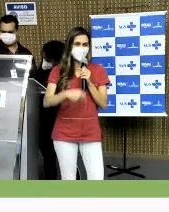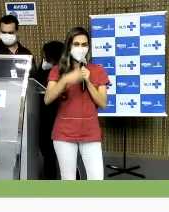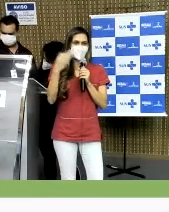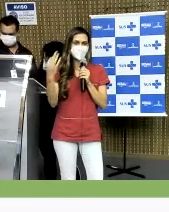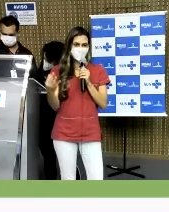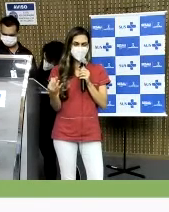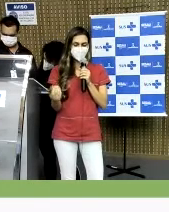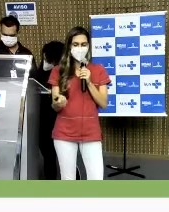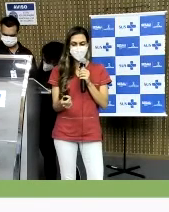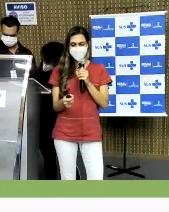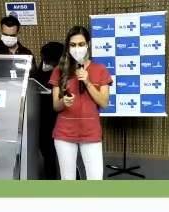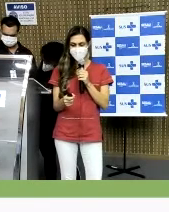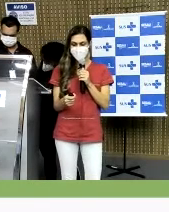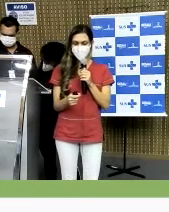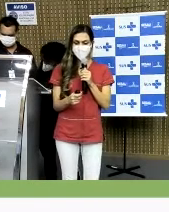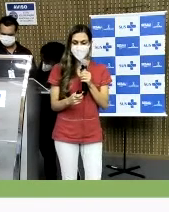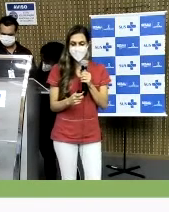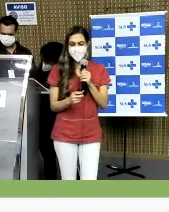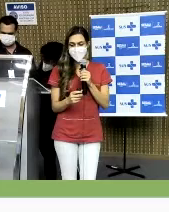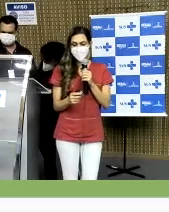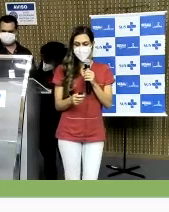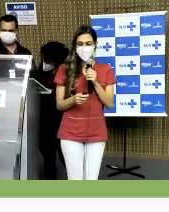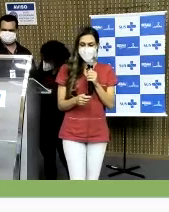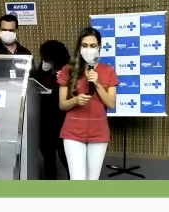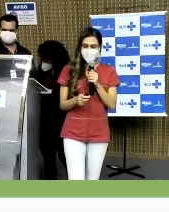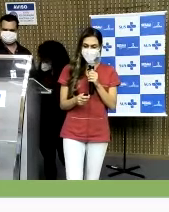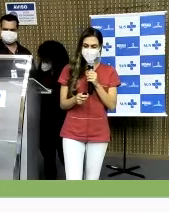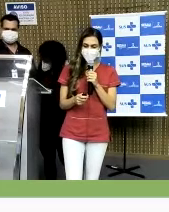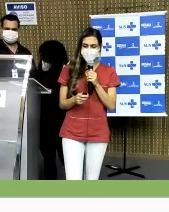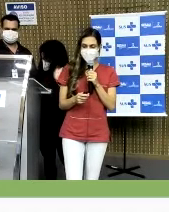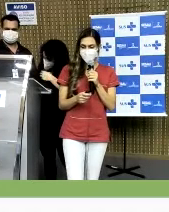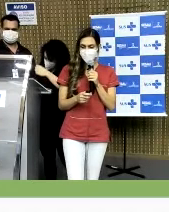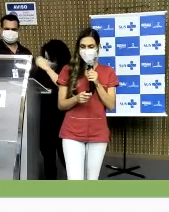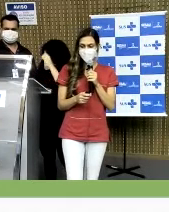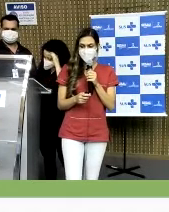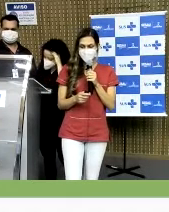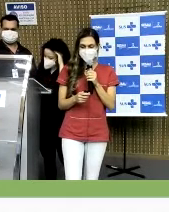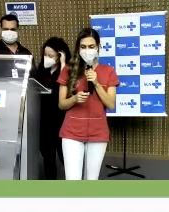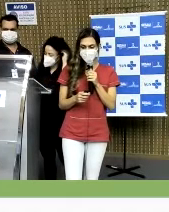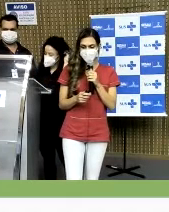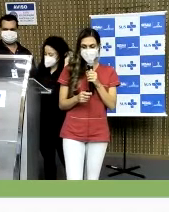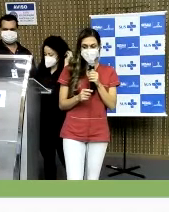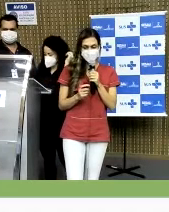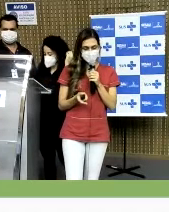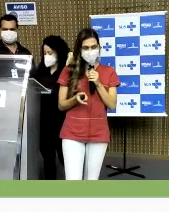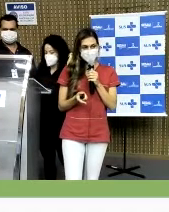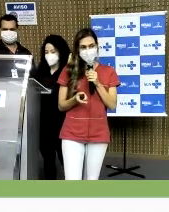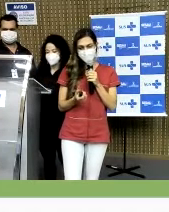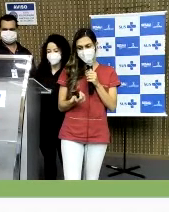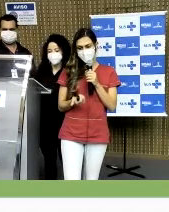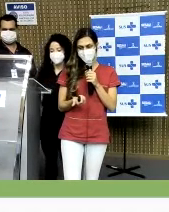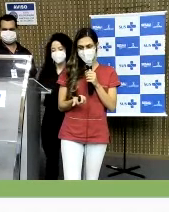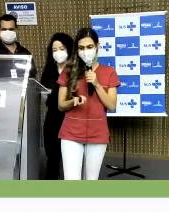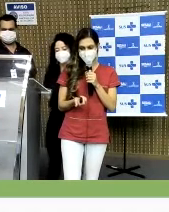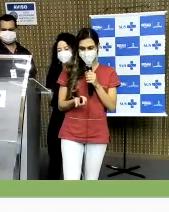da unidade para fazer visita domiciliar. Sobre o profissional do serviço social, em 2020 tínhamos 0, e